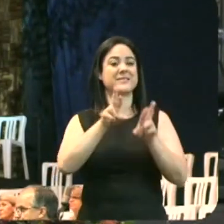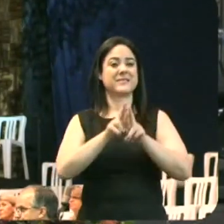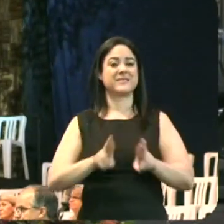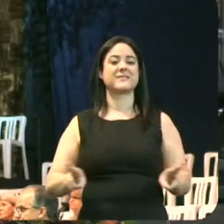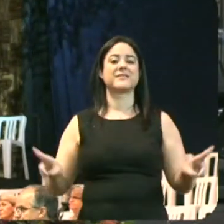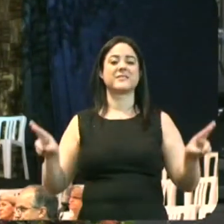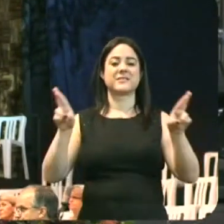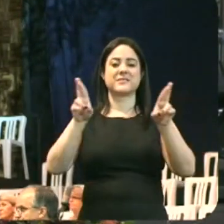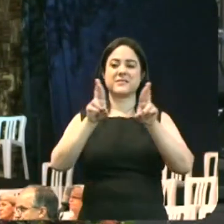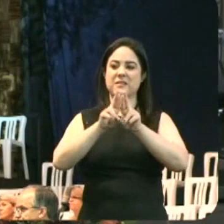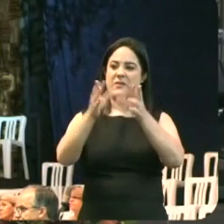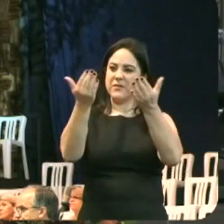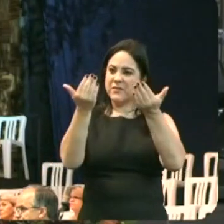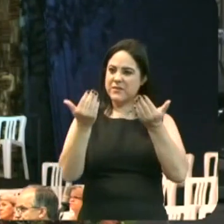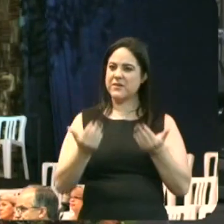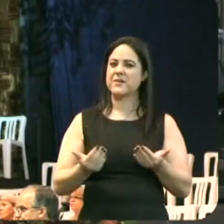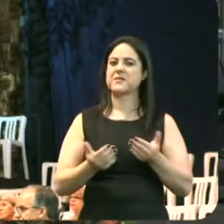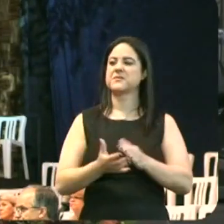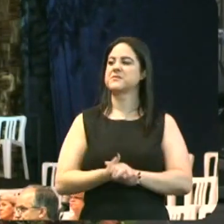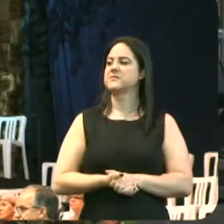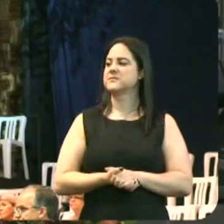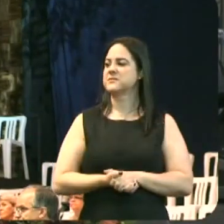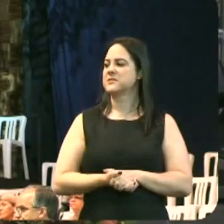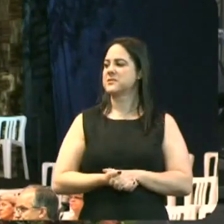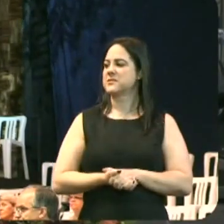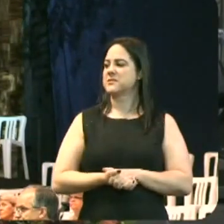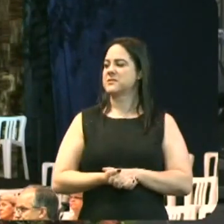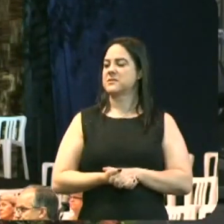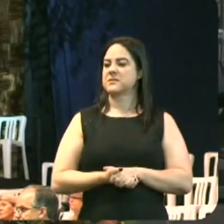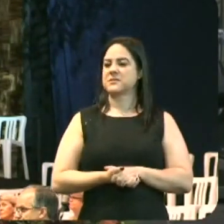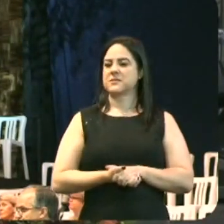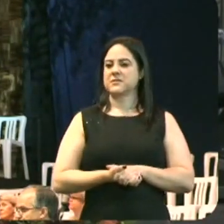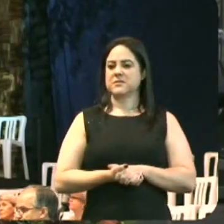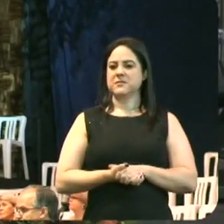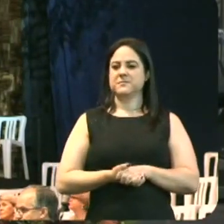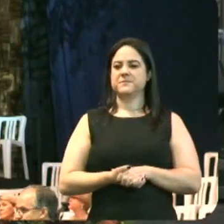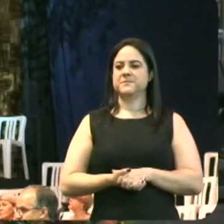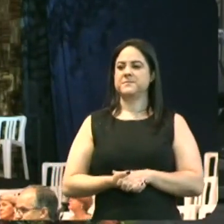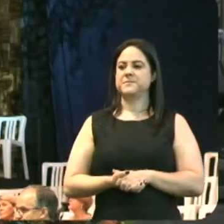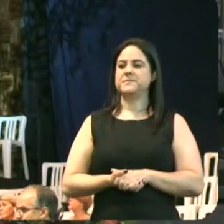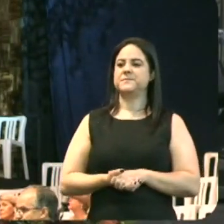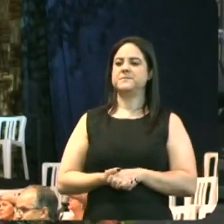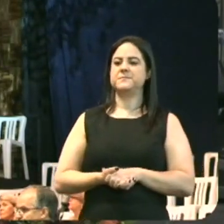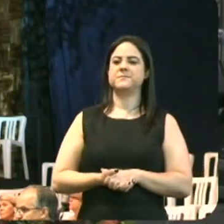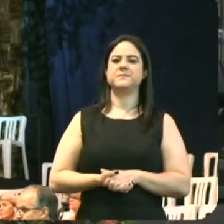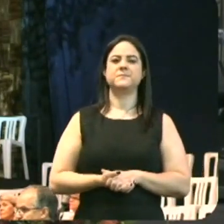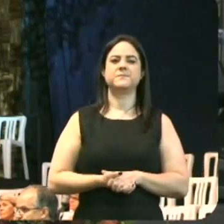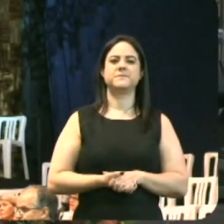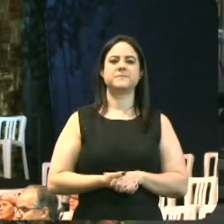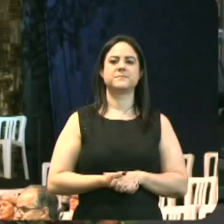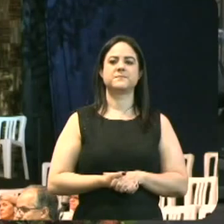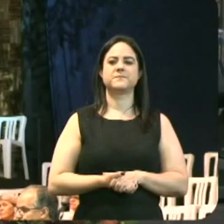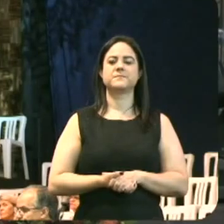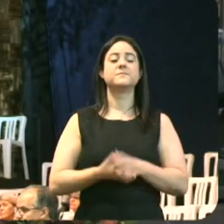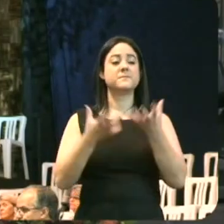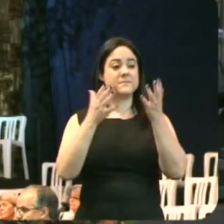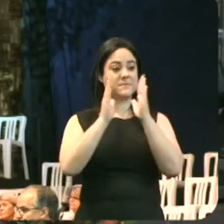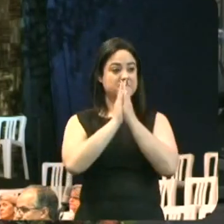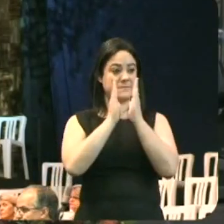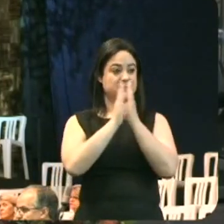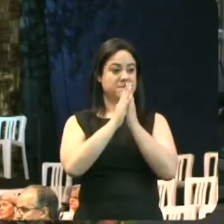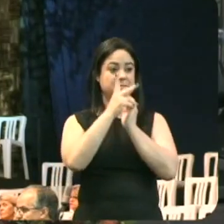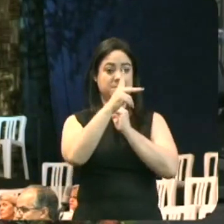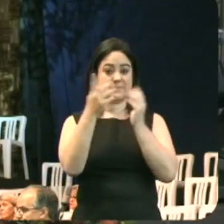restauração. Então vem para cá, vem vindo aqui nesse cantinho, tem um cantinho aqui que dá para a gente acolher você, e eu quero orar por